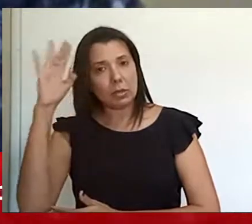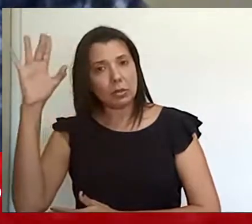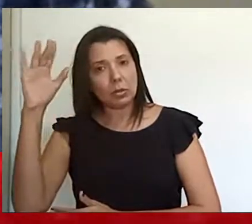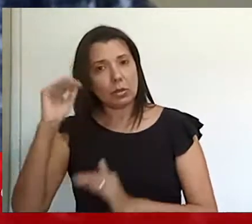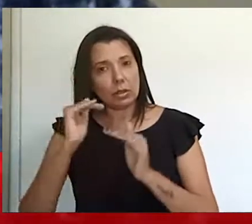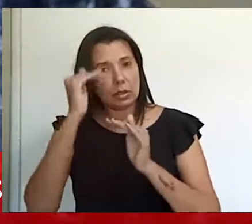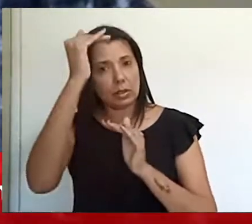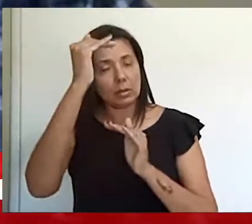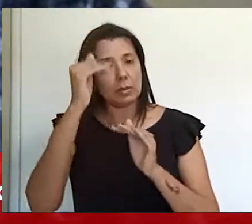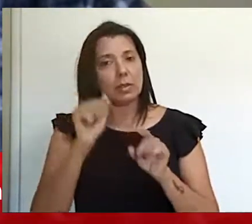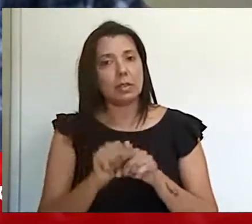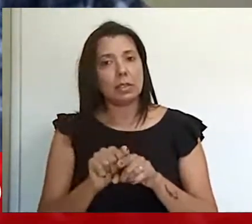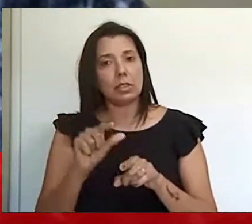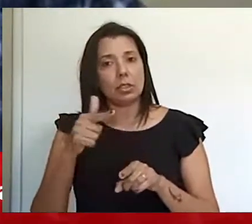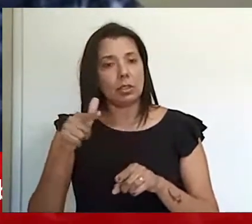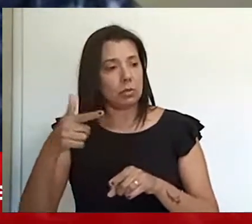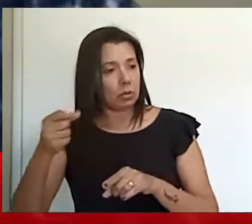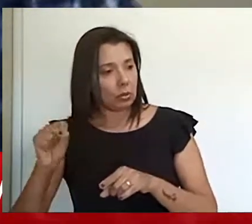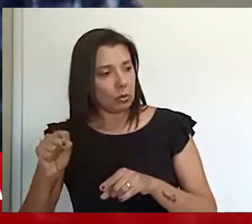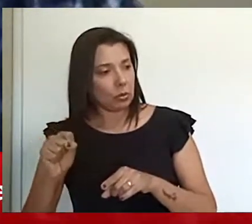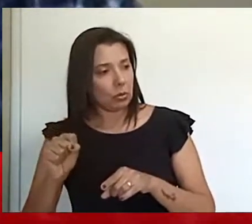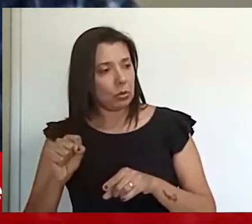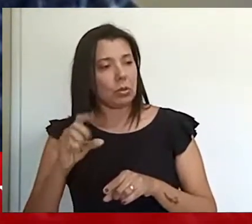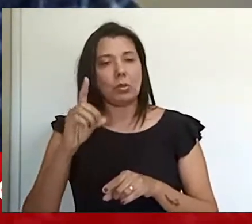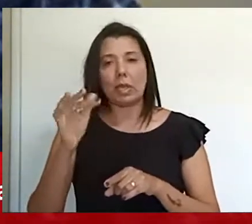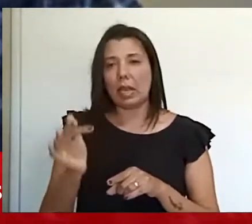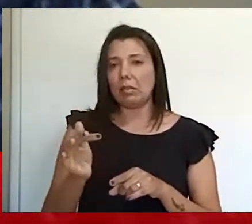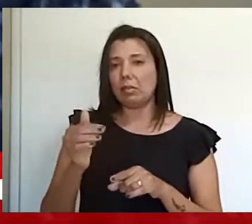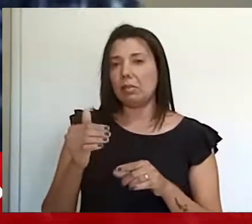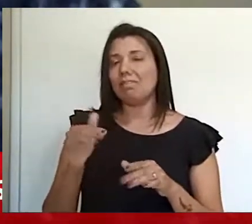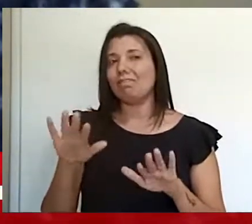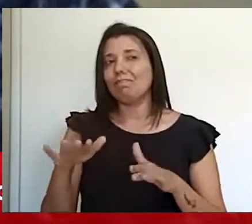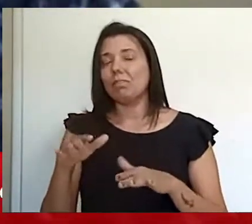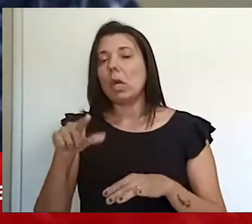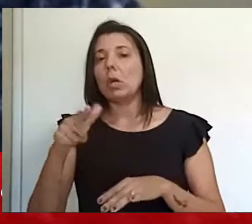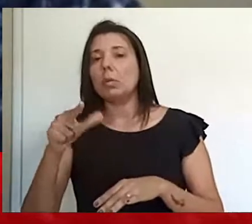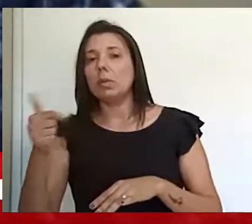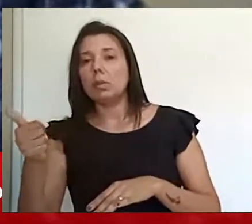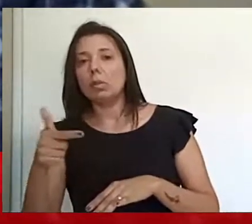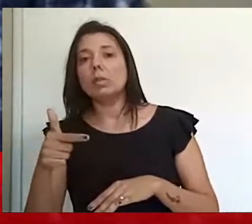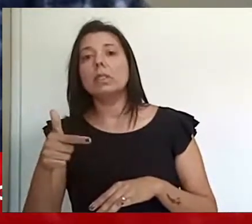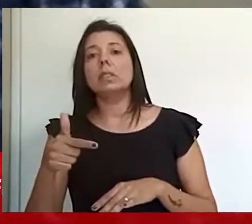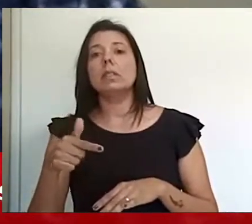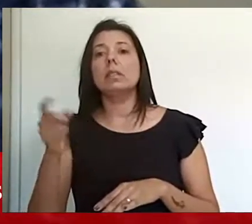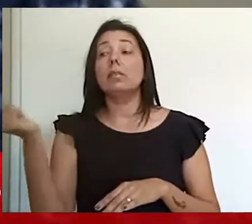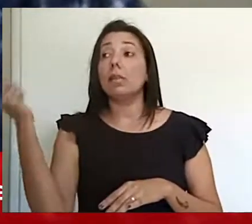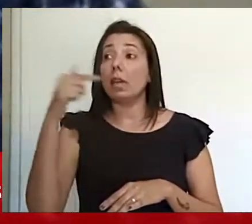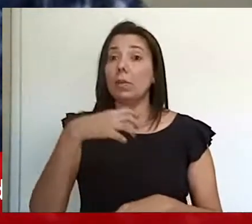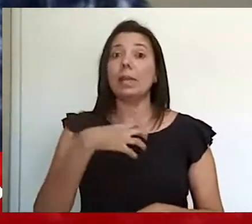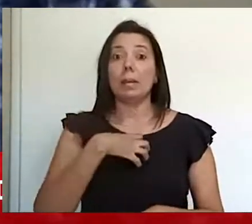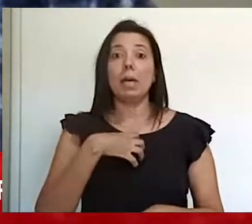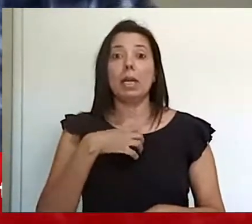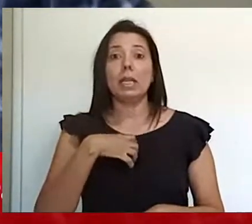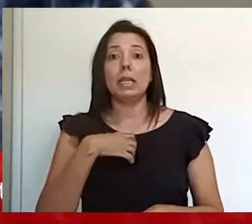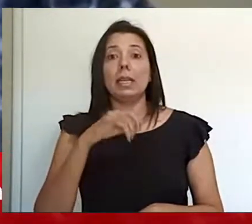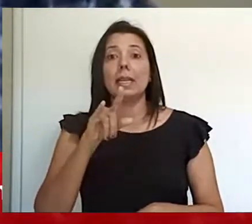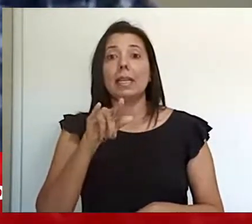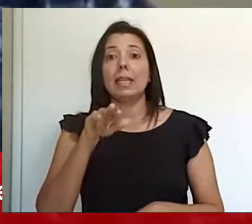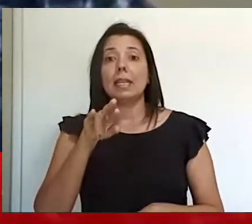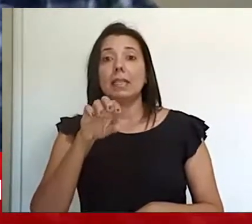e no Distrito Federal desde 2012. Venho do sertão baiano, sou da região de Irecê, então